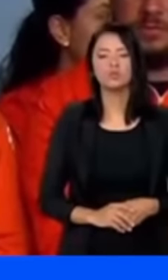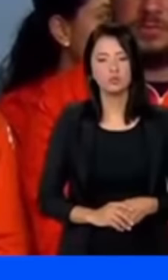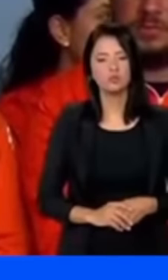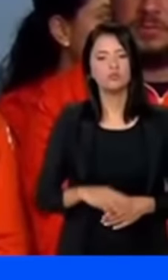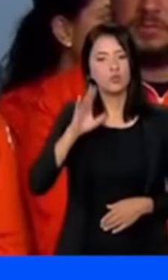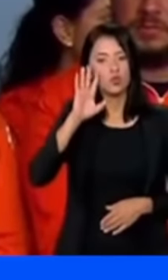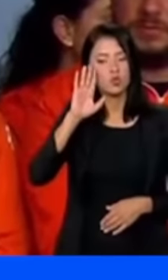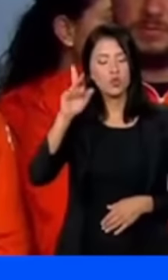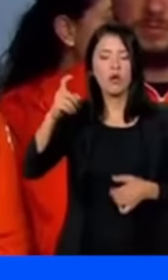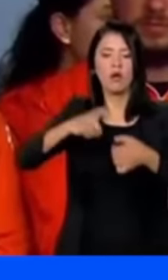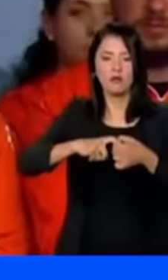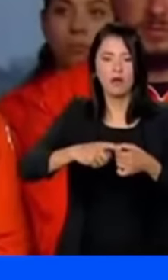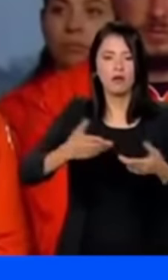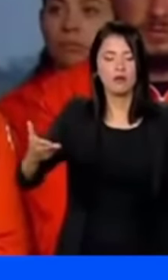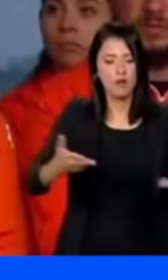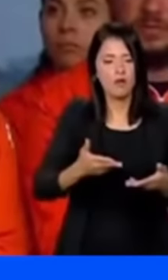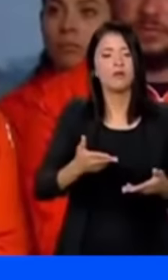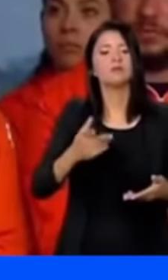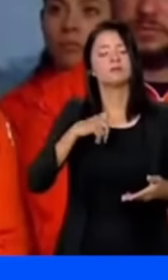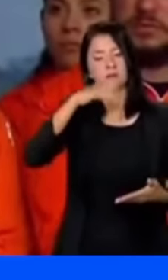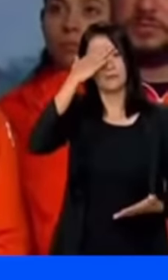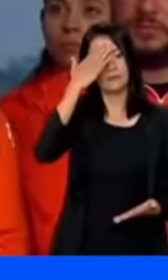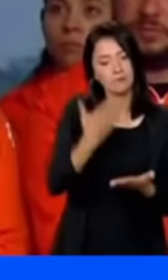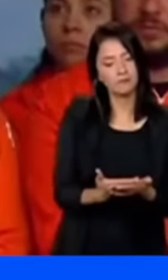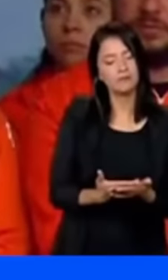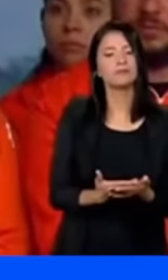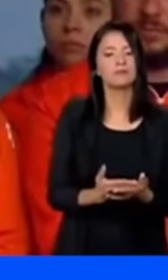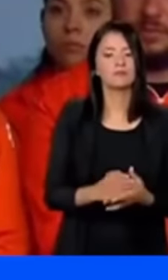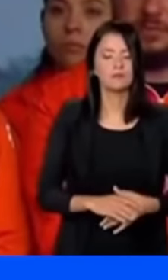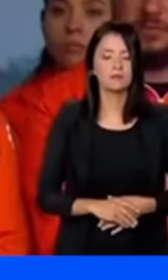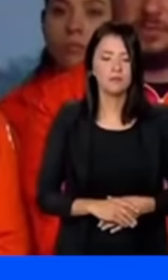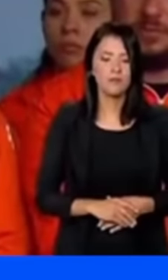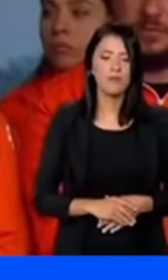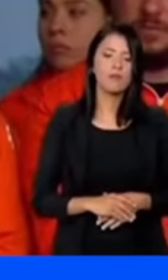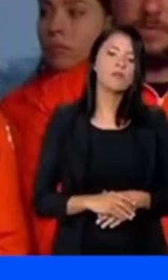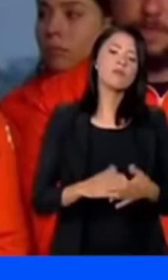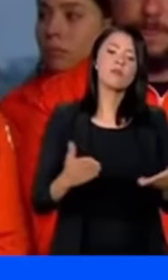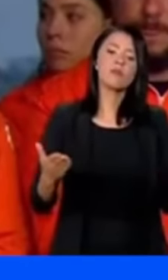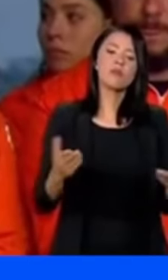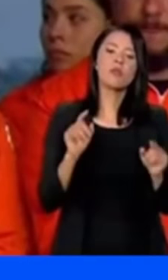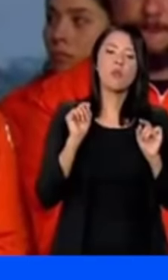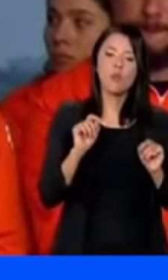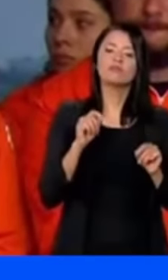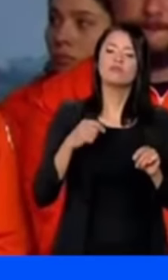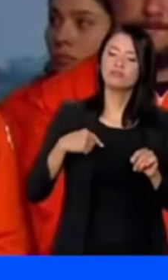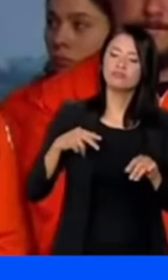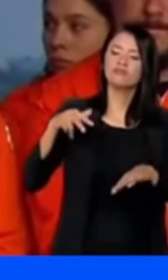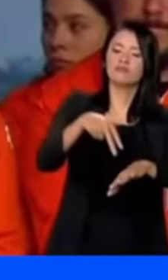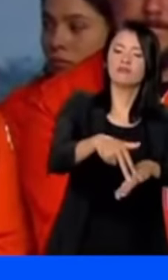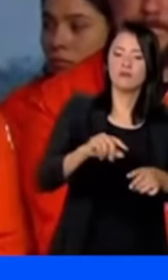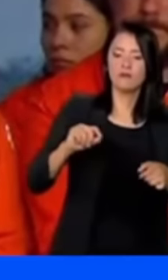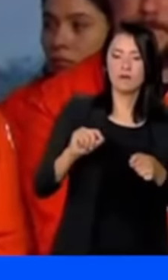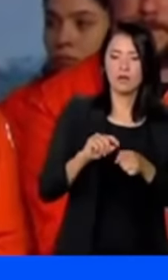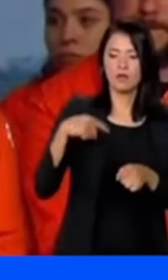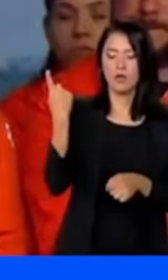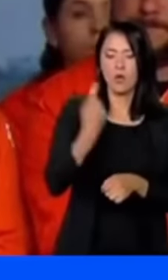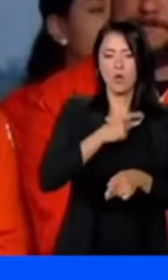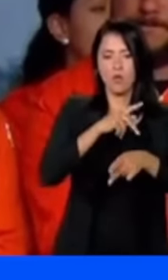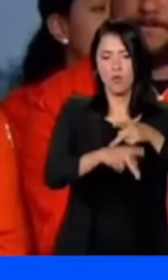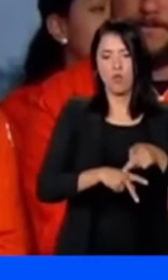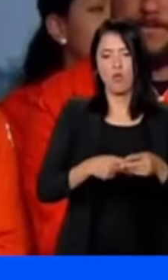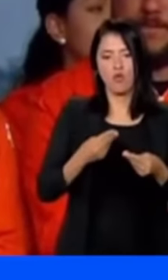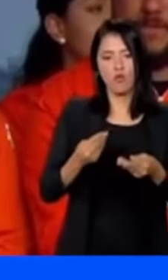sonhar, voltou a acreditar, voltou para fazer da nossa gente